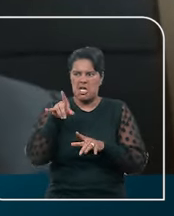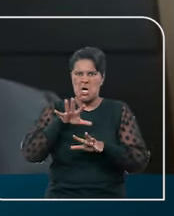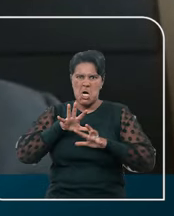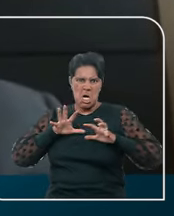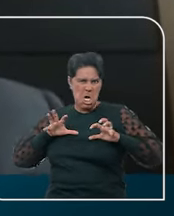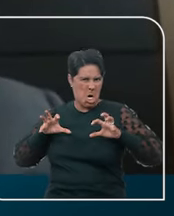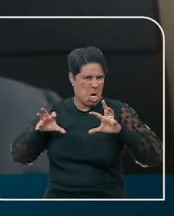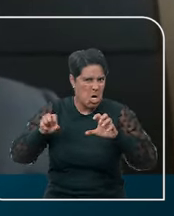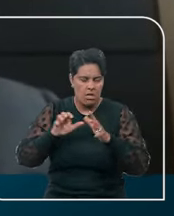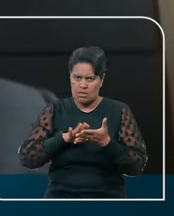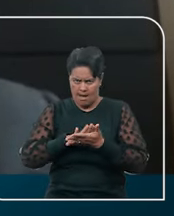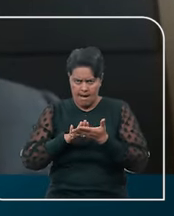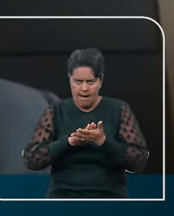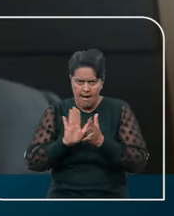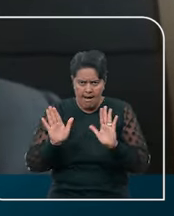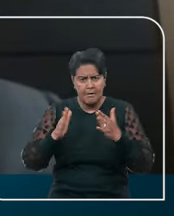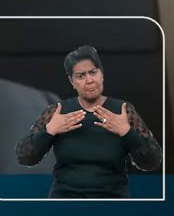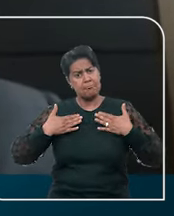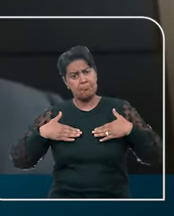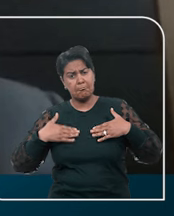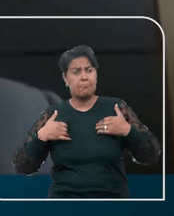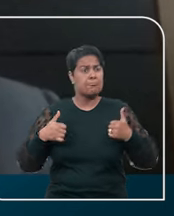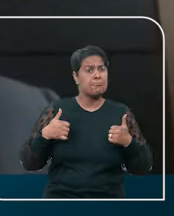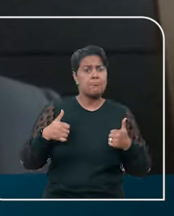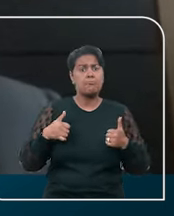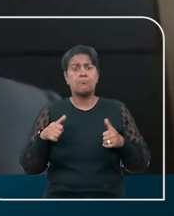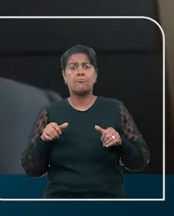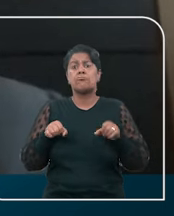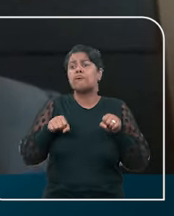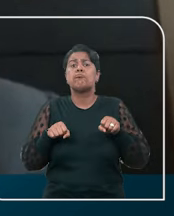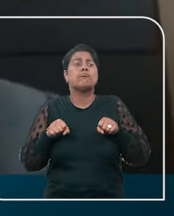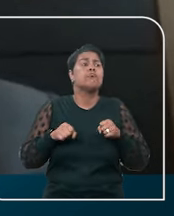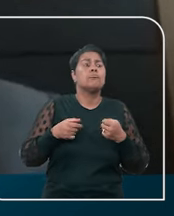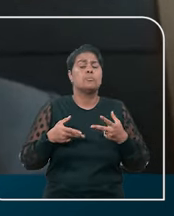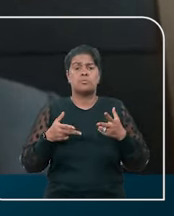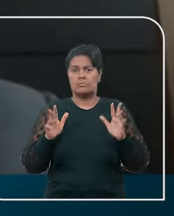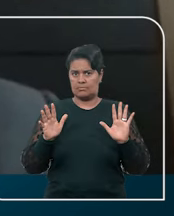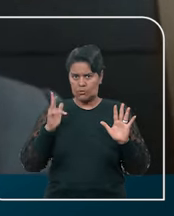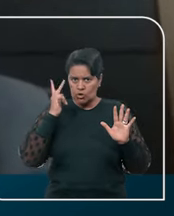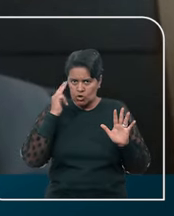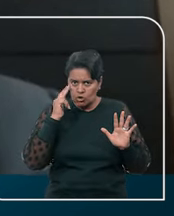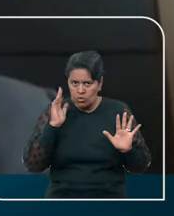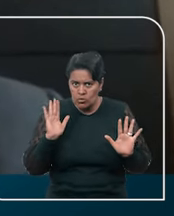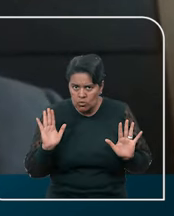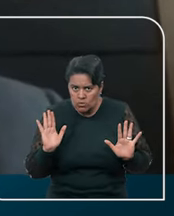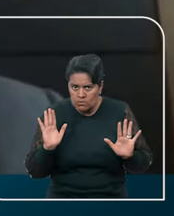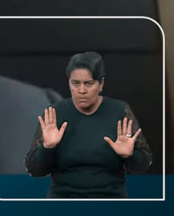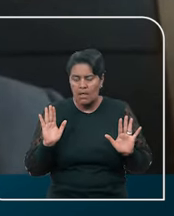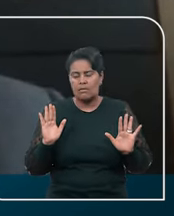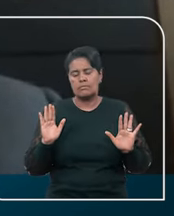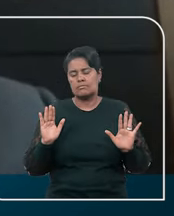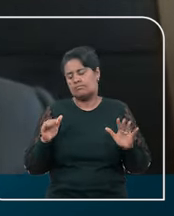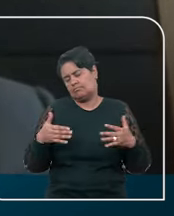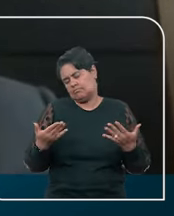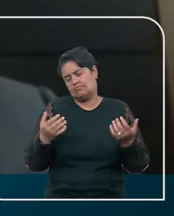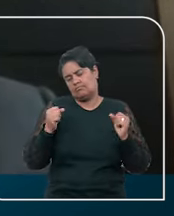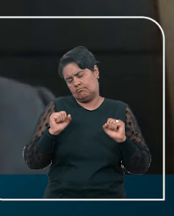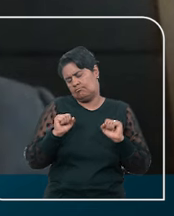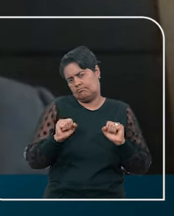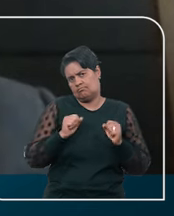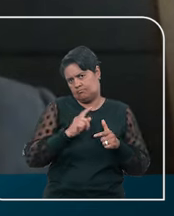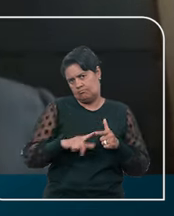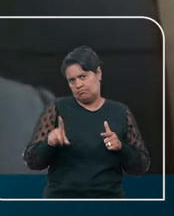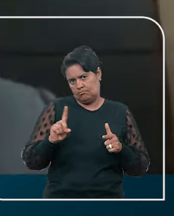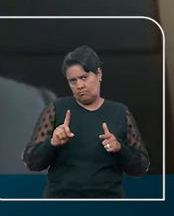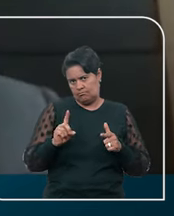agressivo se não animal que eh ofende ali o permanentemente ele tá ali causando transtorno aos